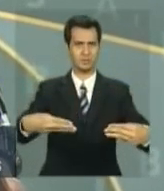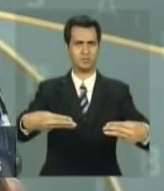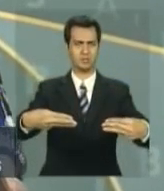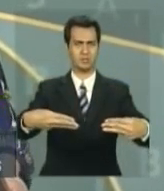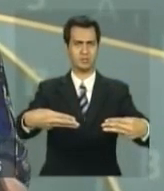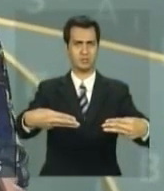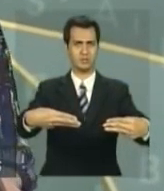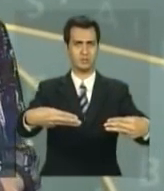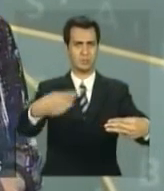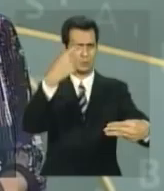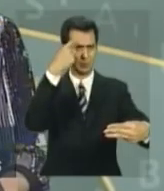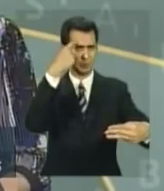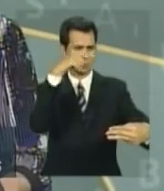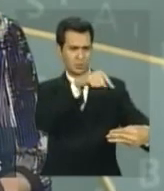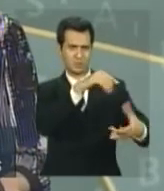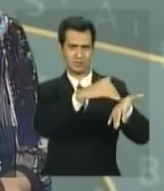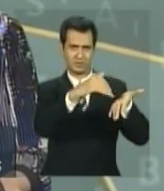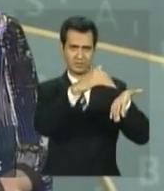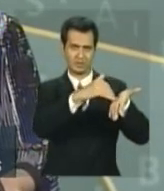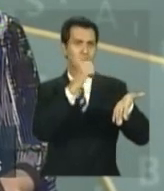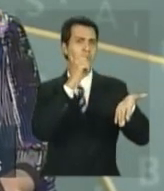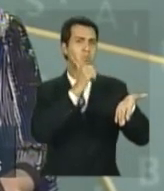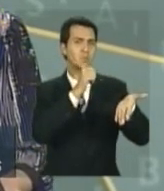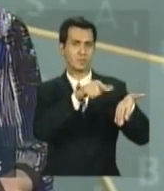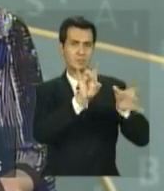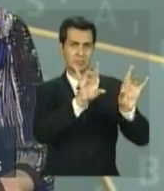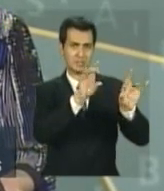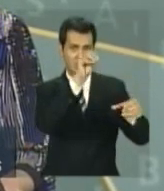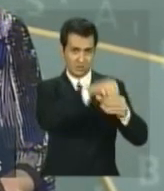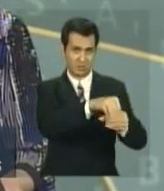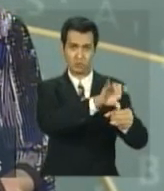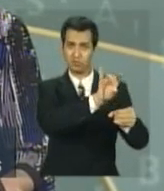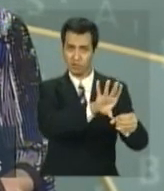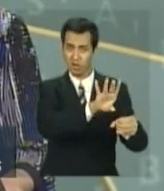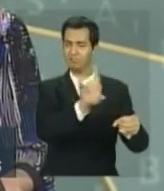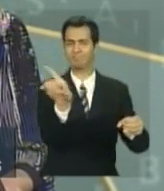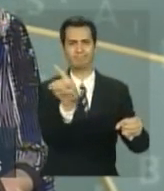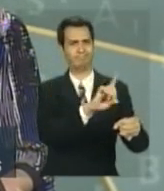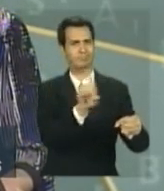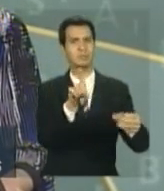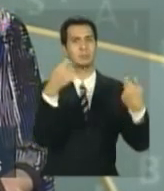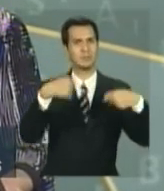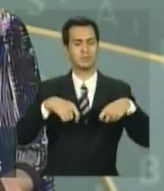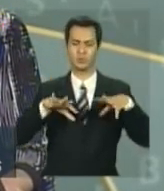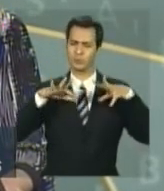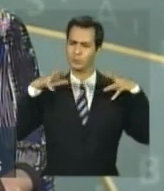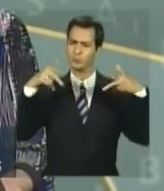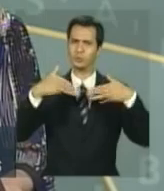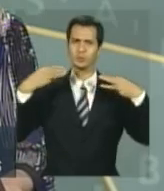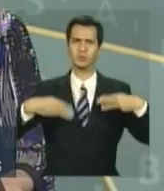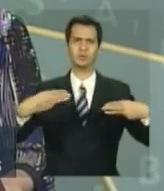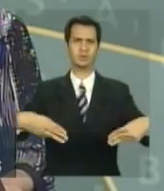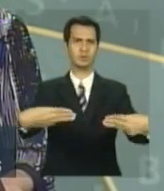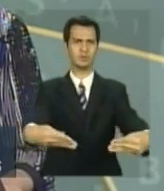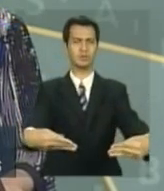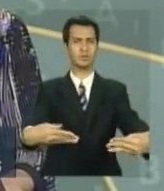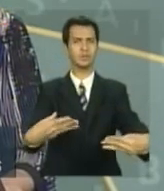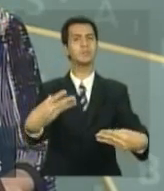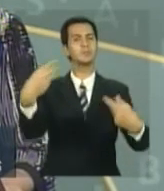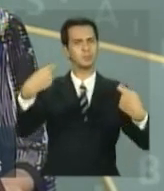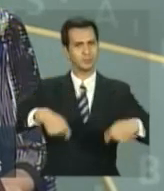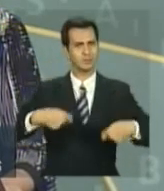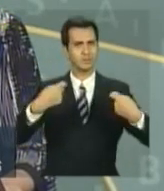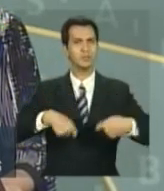Ministério da Promoção das Mulheres. Para que as mulheres não sejam alvo de